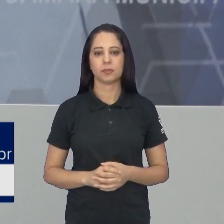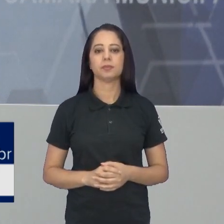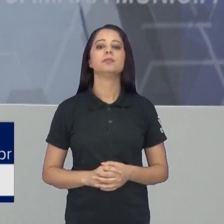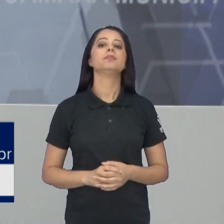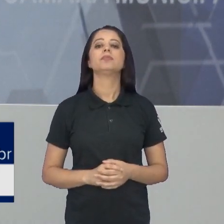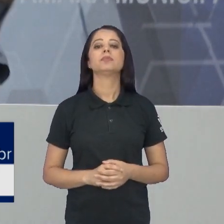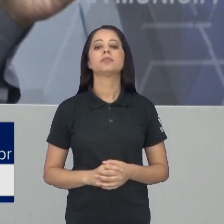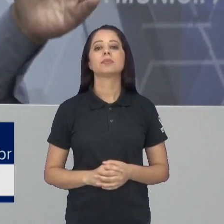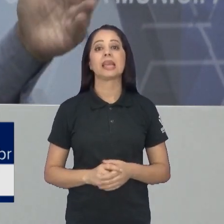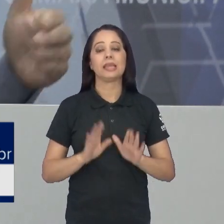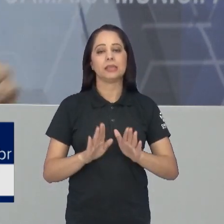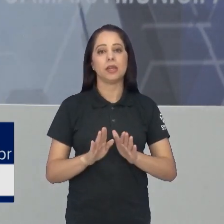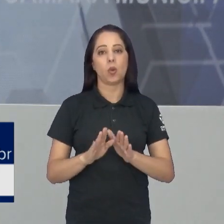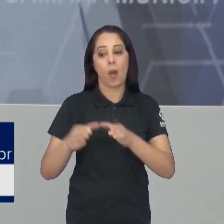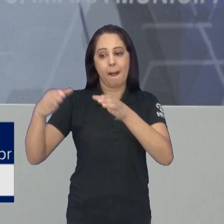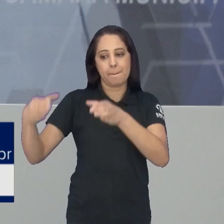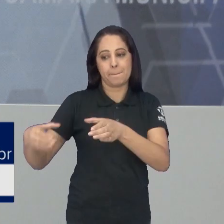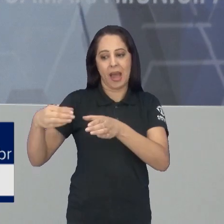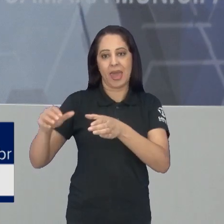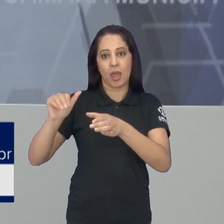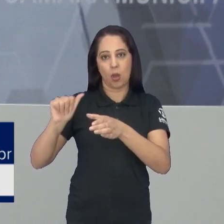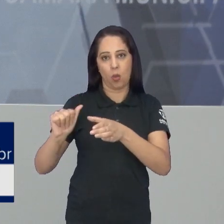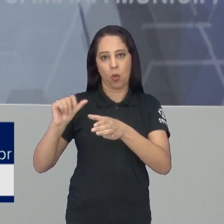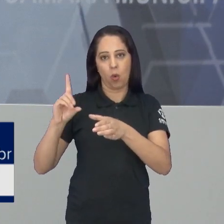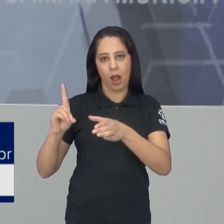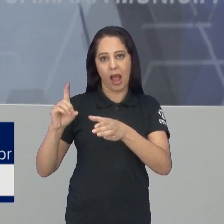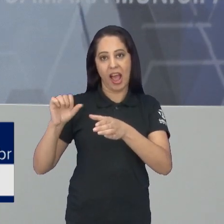Passando então a Vila Diana